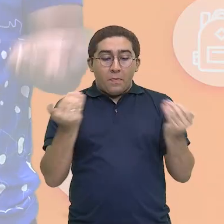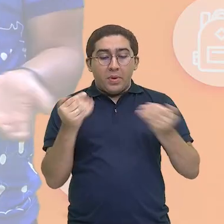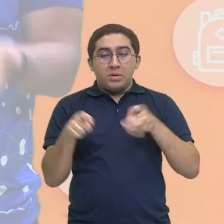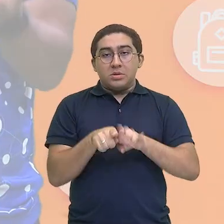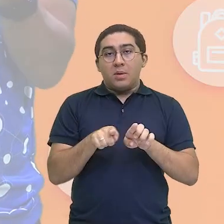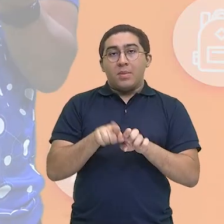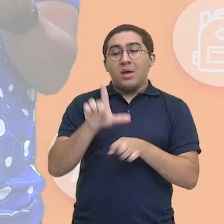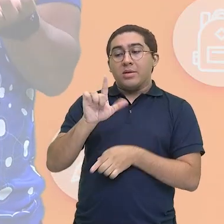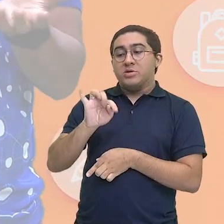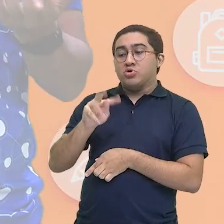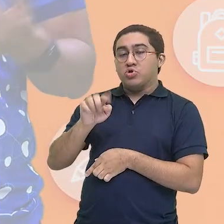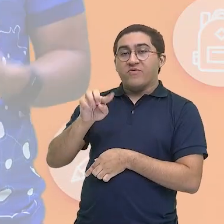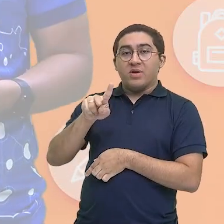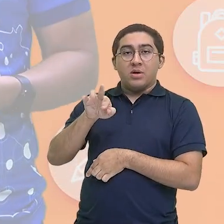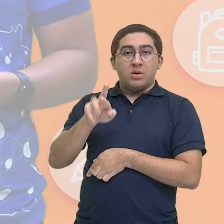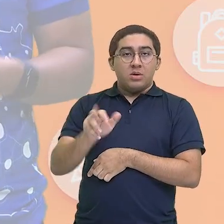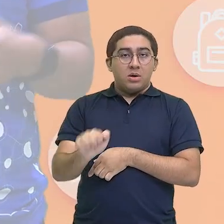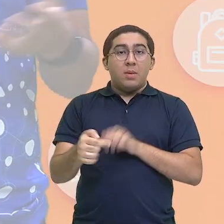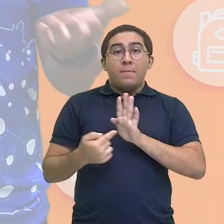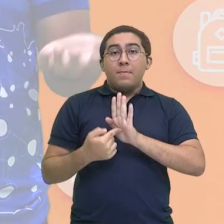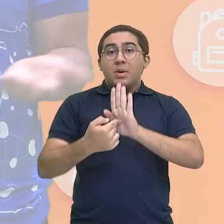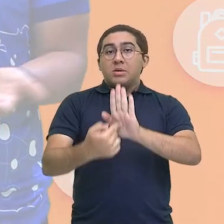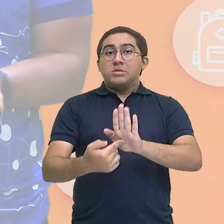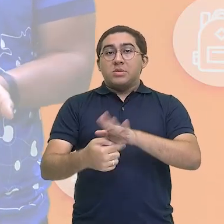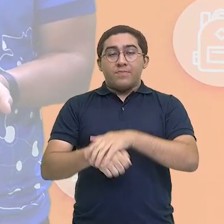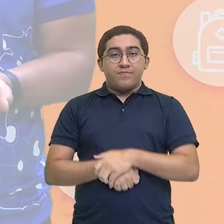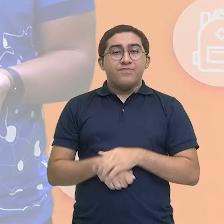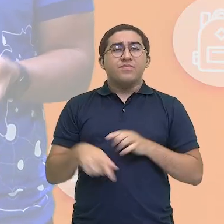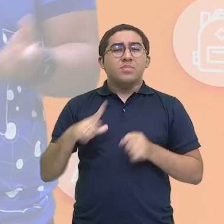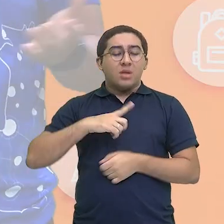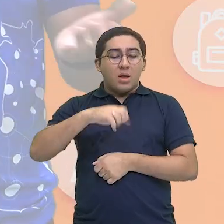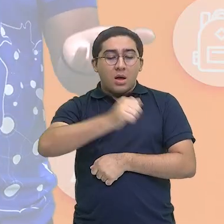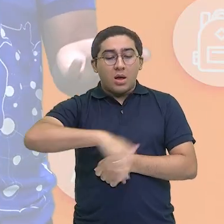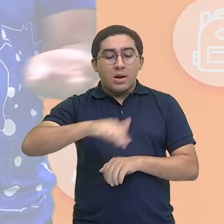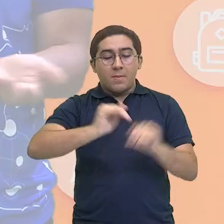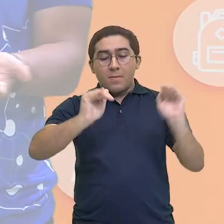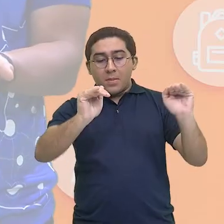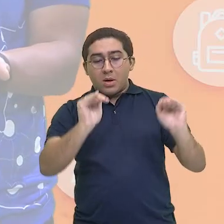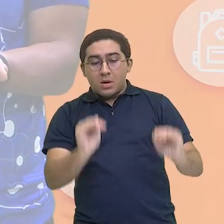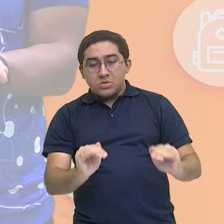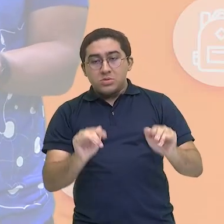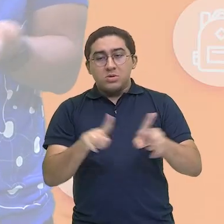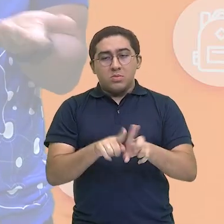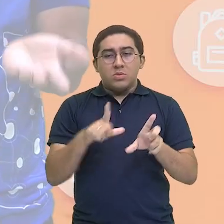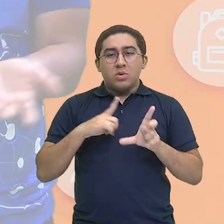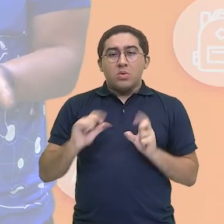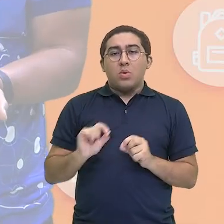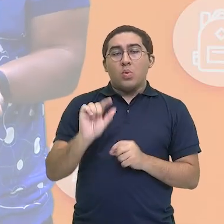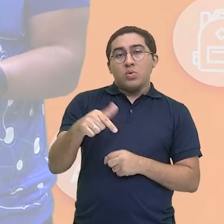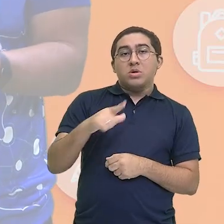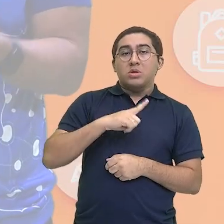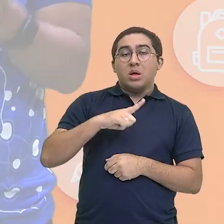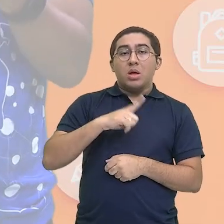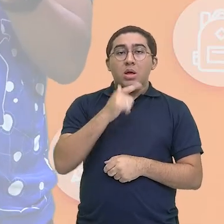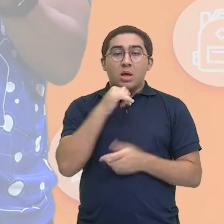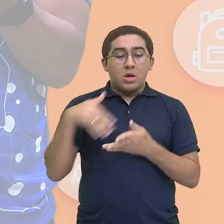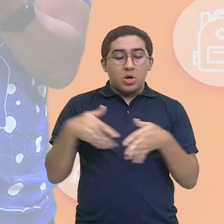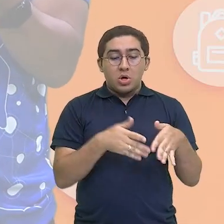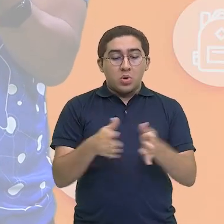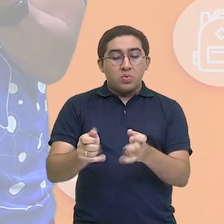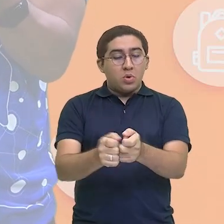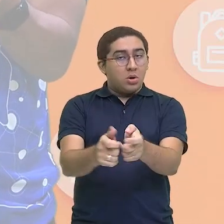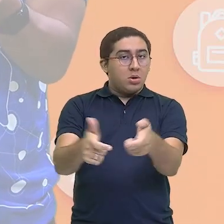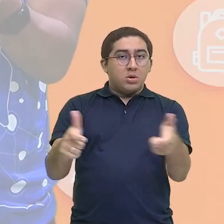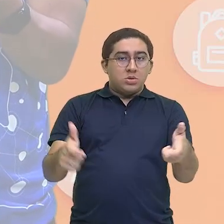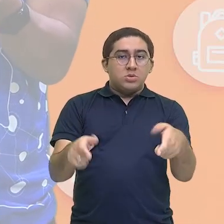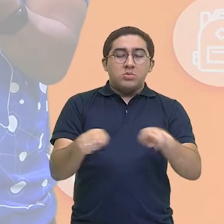litosfera aparece, vai ter áreas que vão ser áreas mais rebaixadas, vai ter áreas onde vai ter a presença de rios muito grande, onde vai